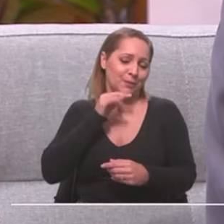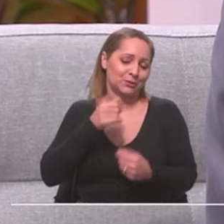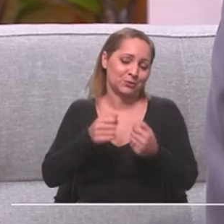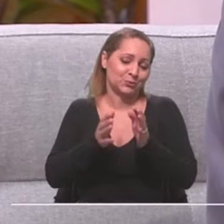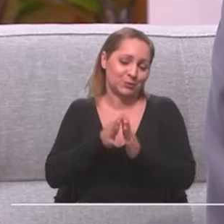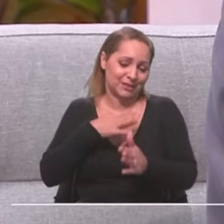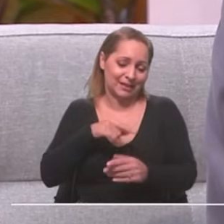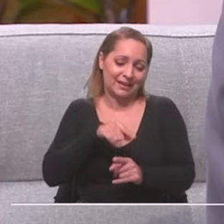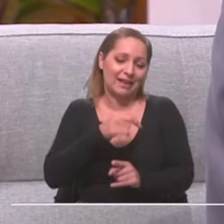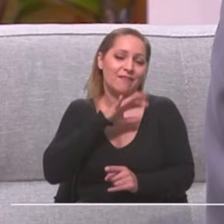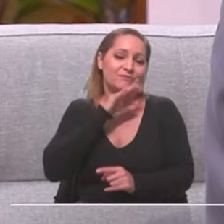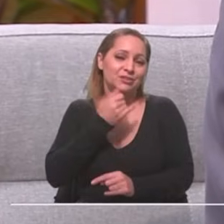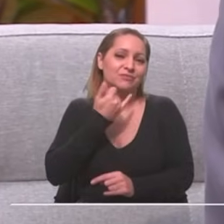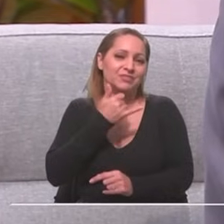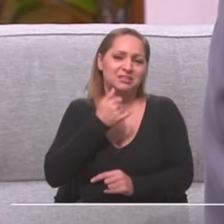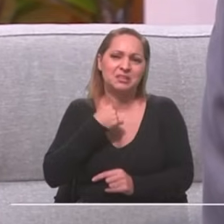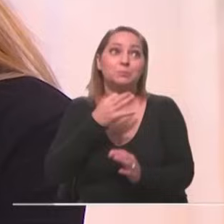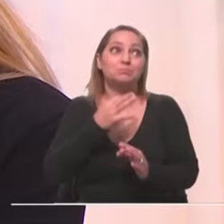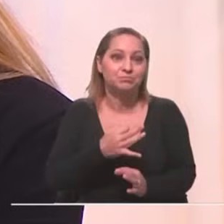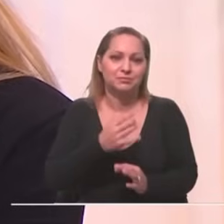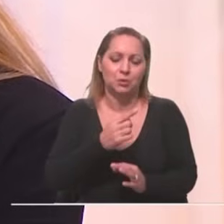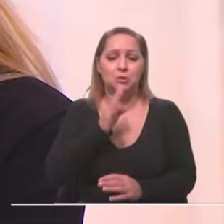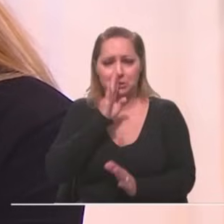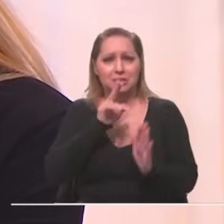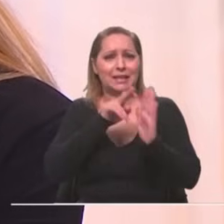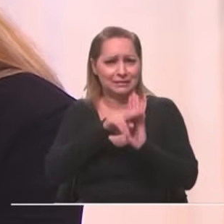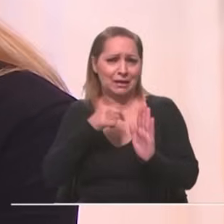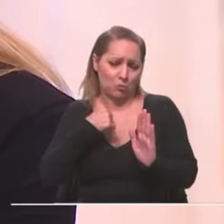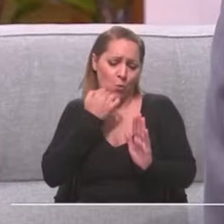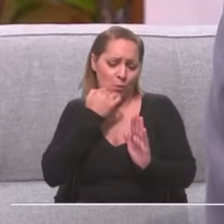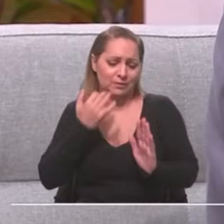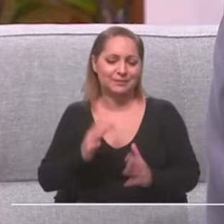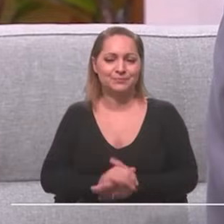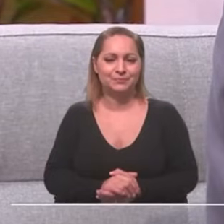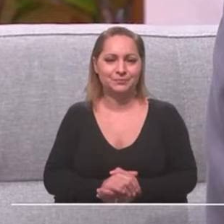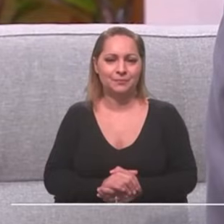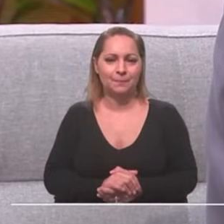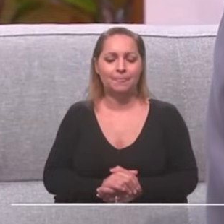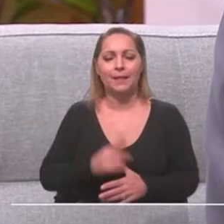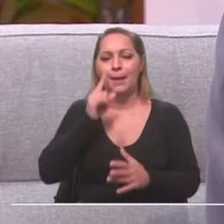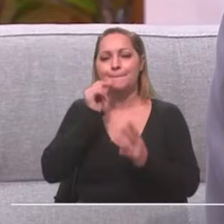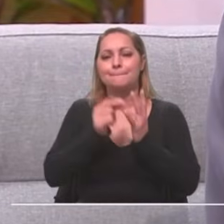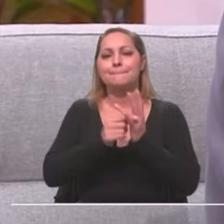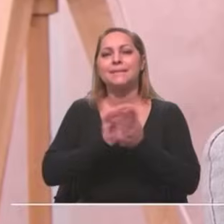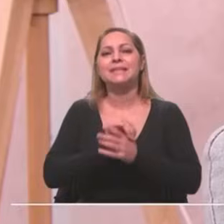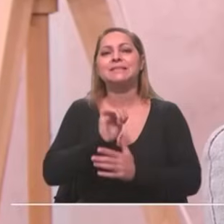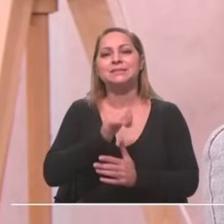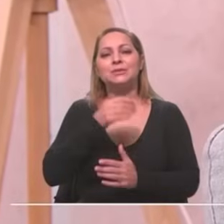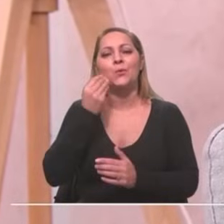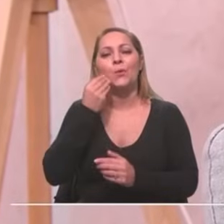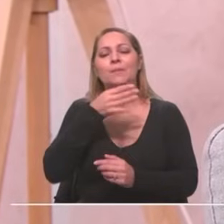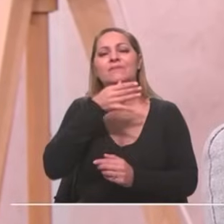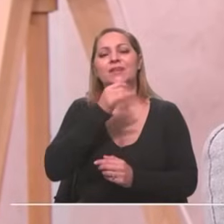fundo. Mas não faço questão. Mas se for, fico contente, como é óbvio. E como é que define o seu marido? O meu marido